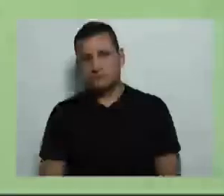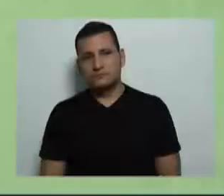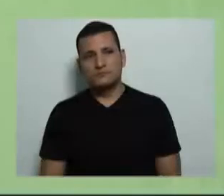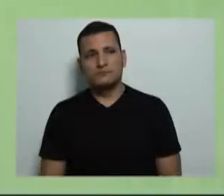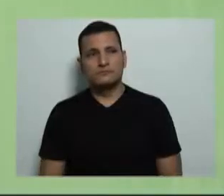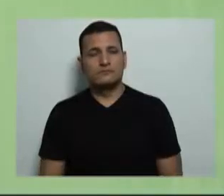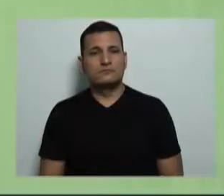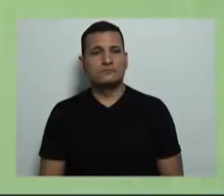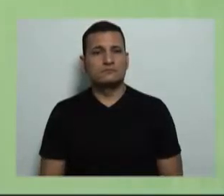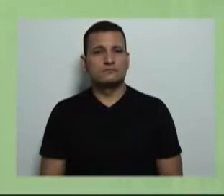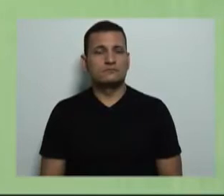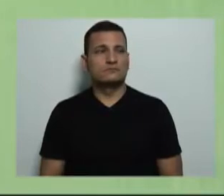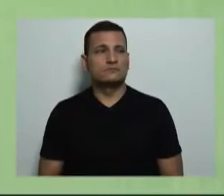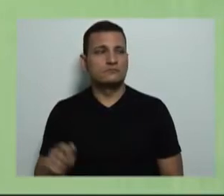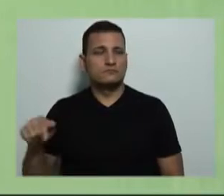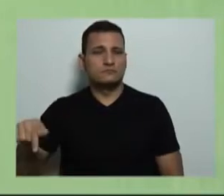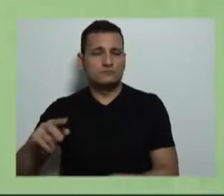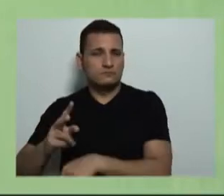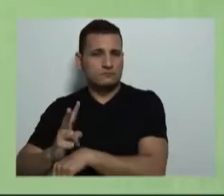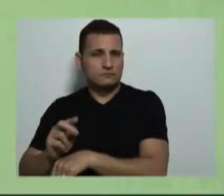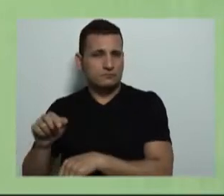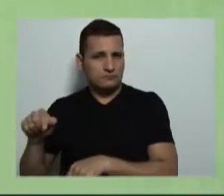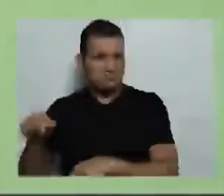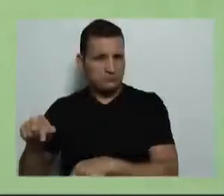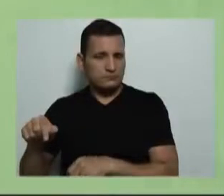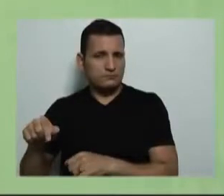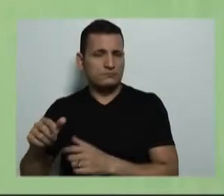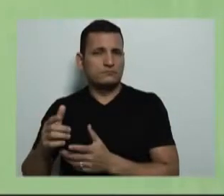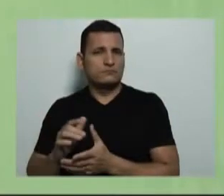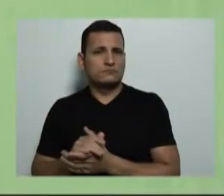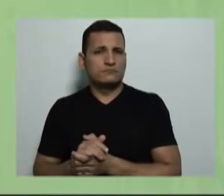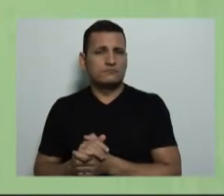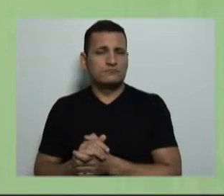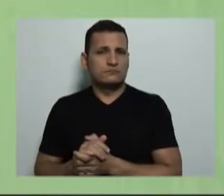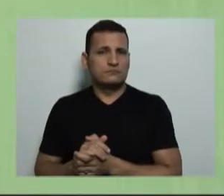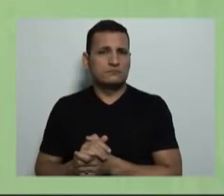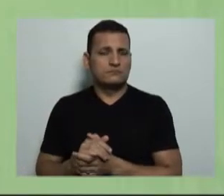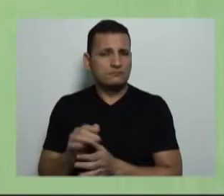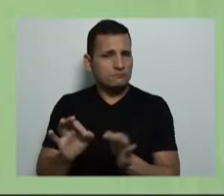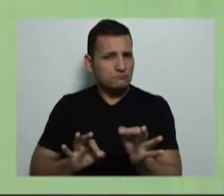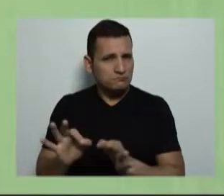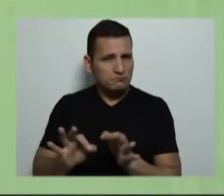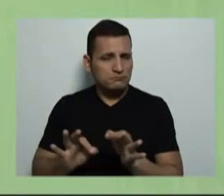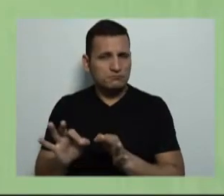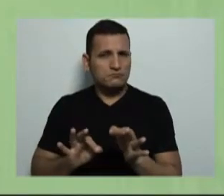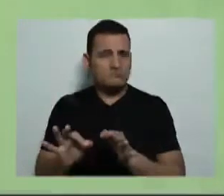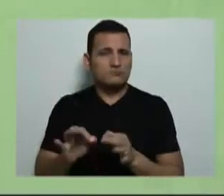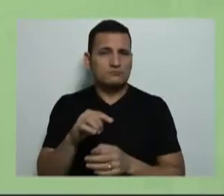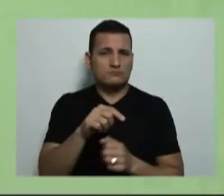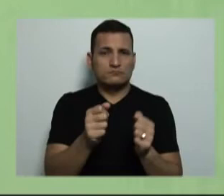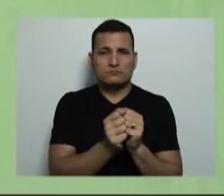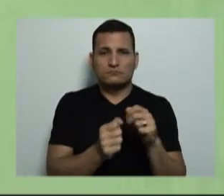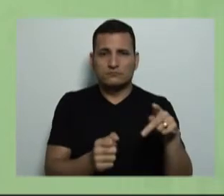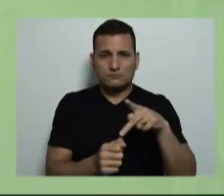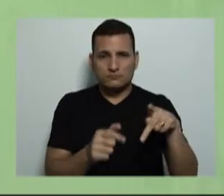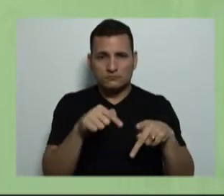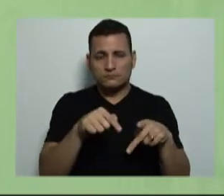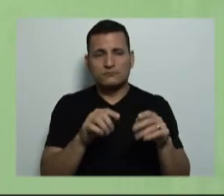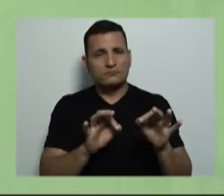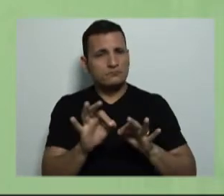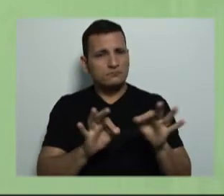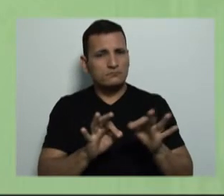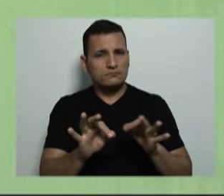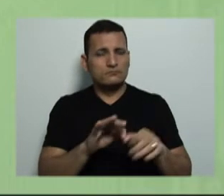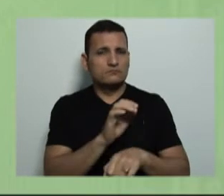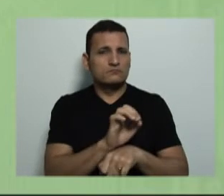Por meio do supervisor indicado, elaborar plano de estágio juntamente com o professor orientador